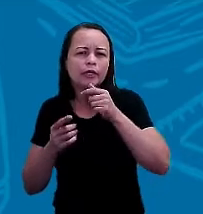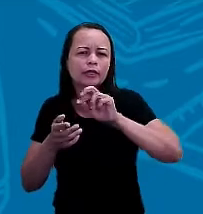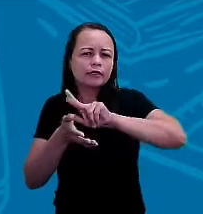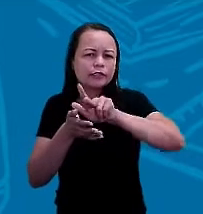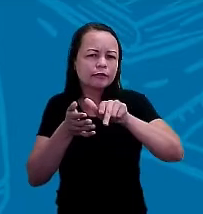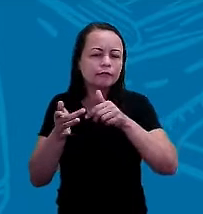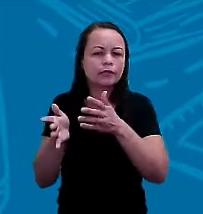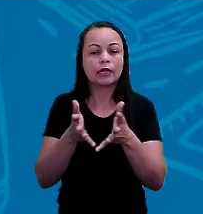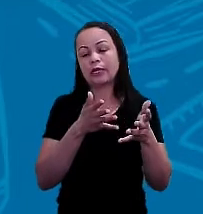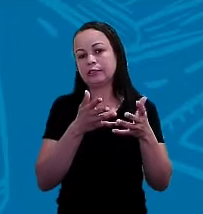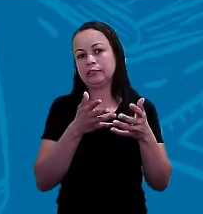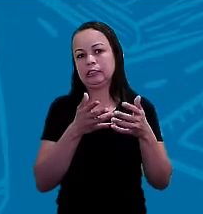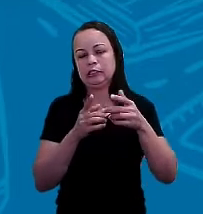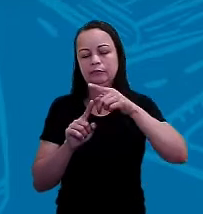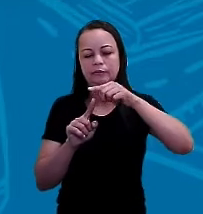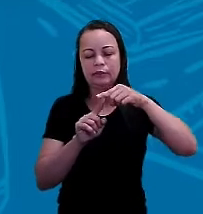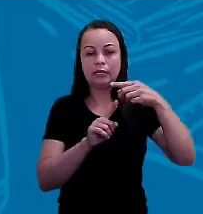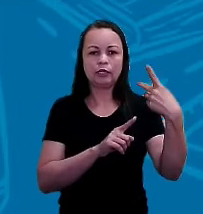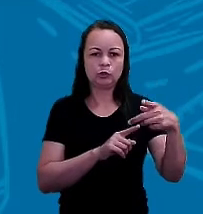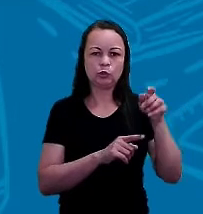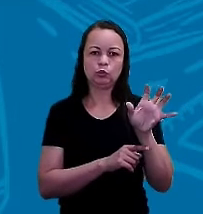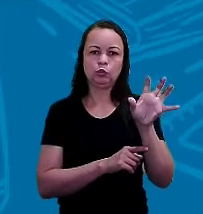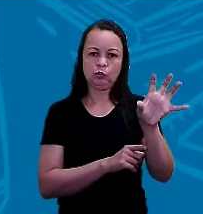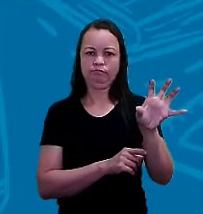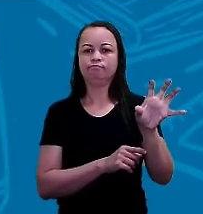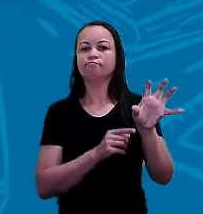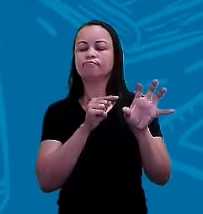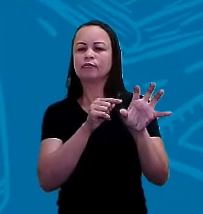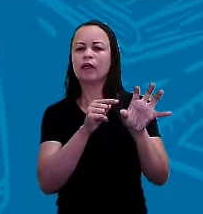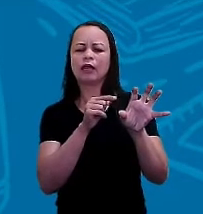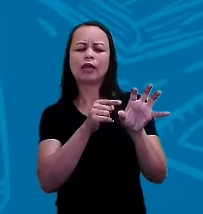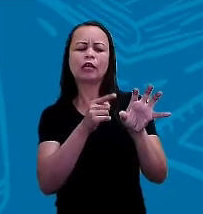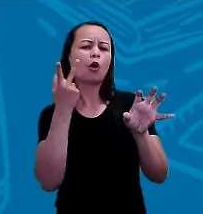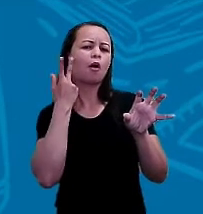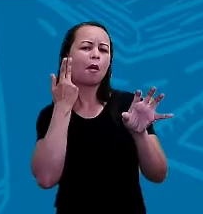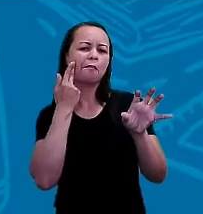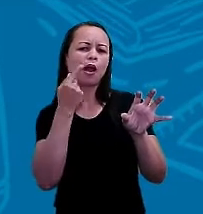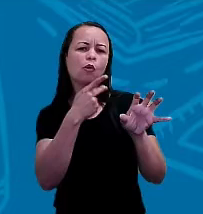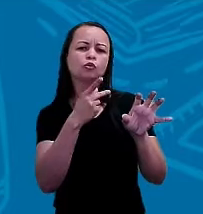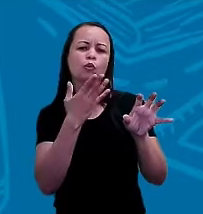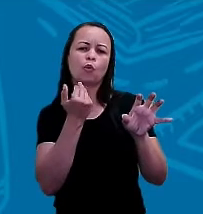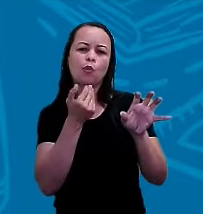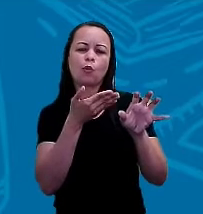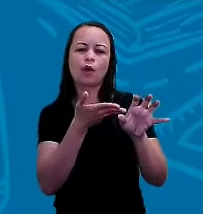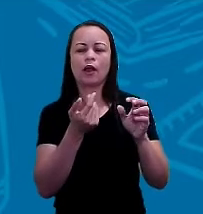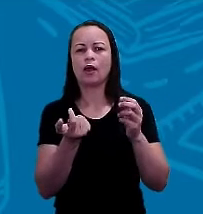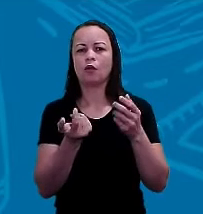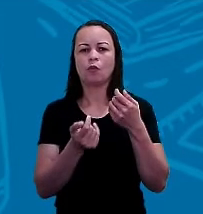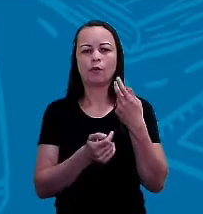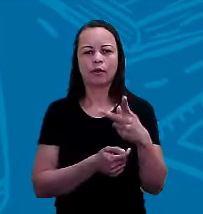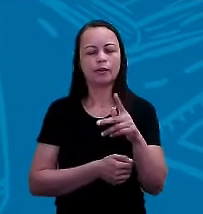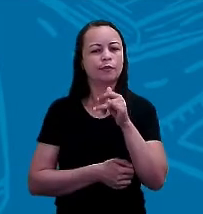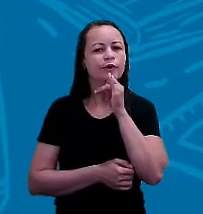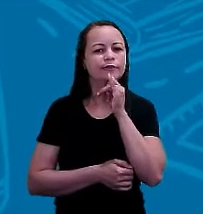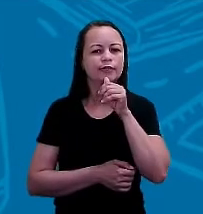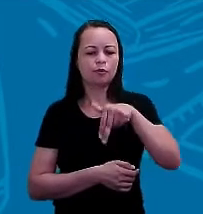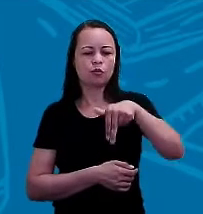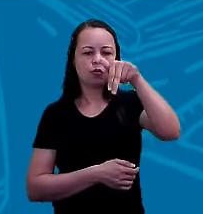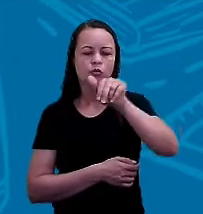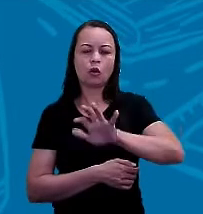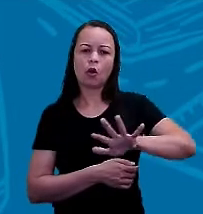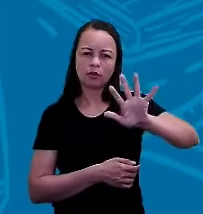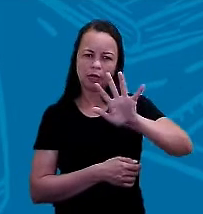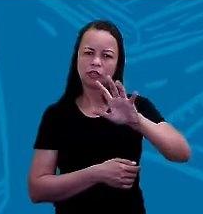comida típica daquela região, né? Que é comum naquele lugar. Como aqui no nosso Nordeste nós temos as nossas